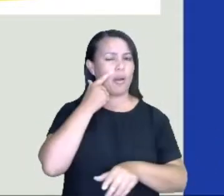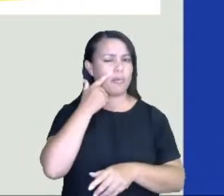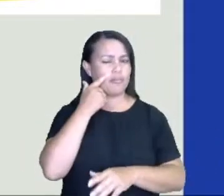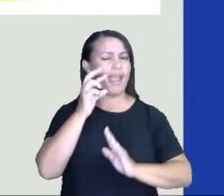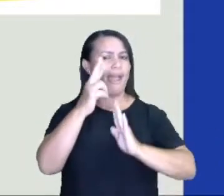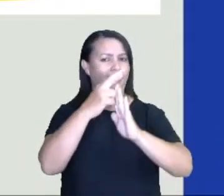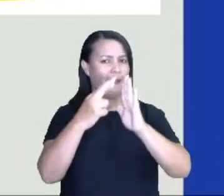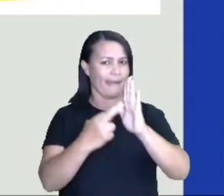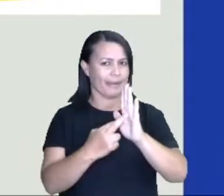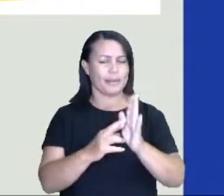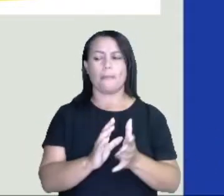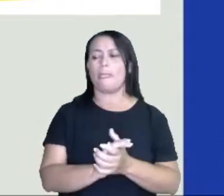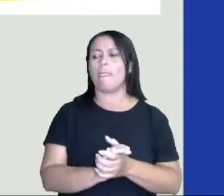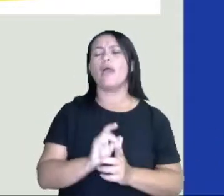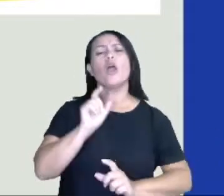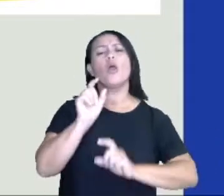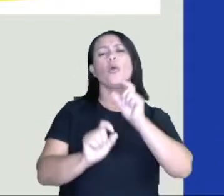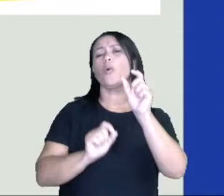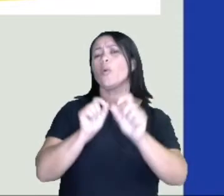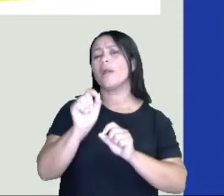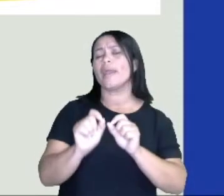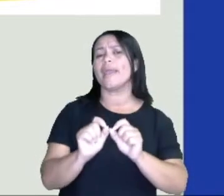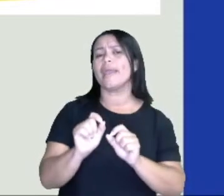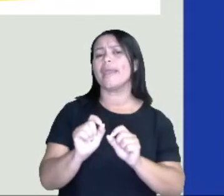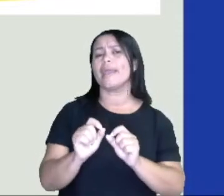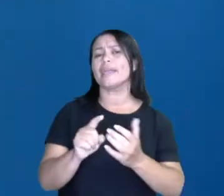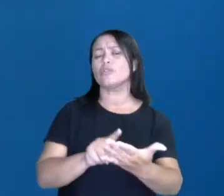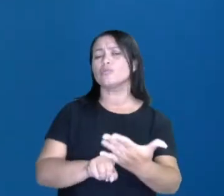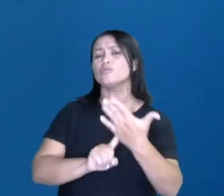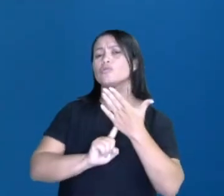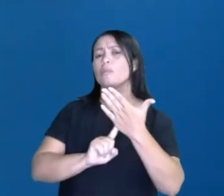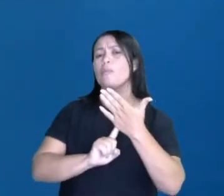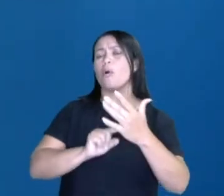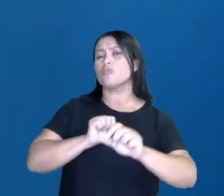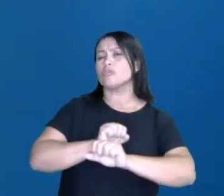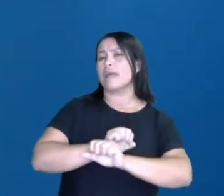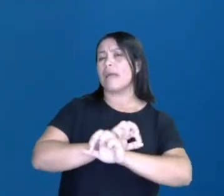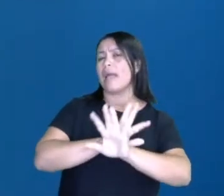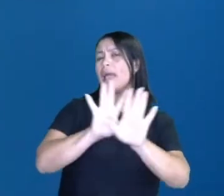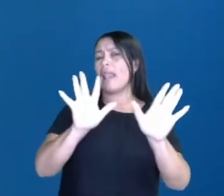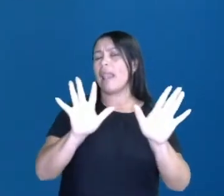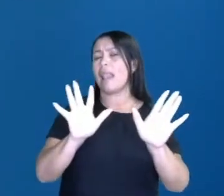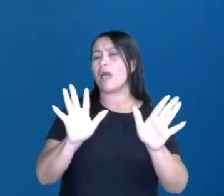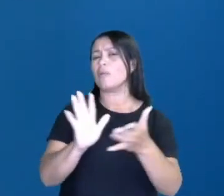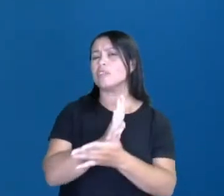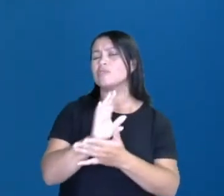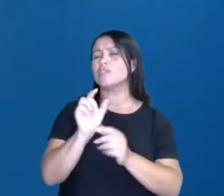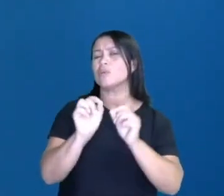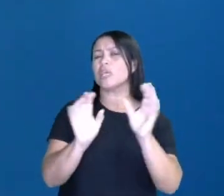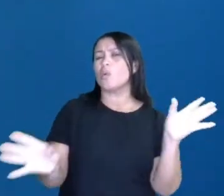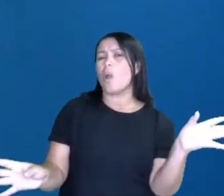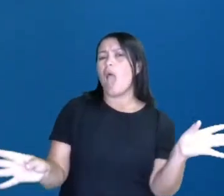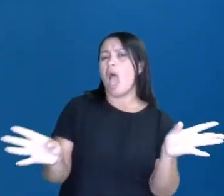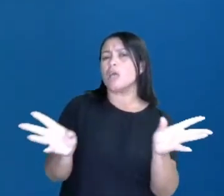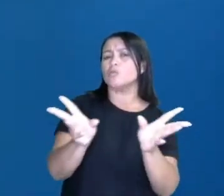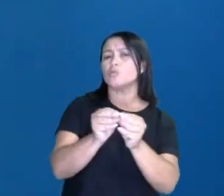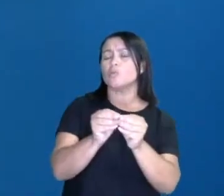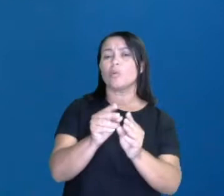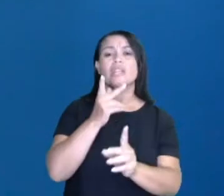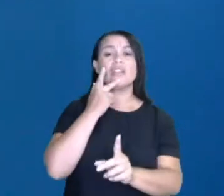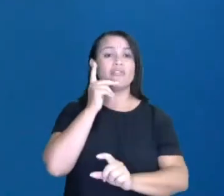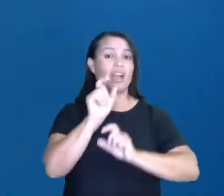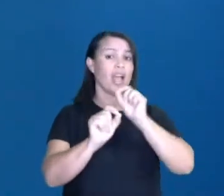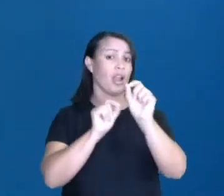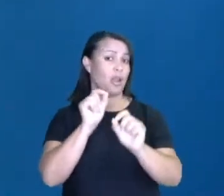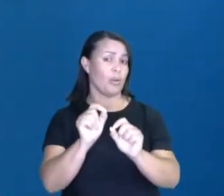essa regra aqui. E o que é que ela nos fala, nos deixa claro, professor, em um resumo, quando ele fala